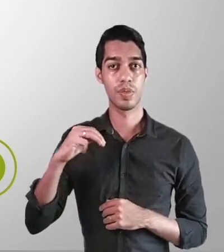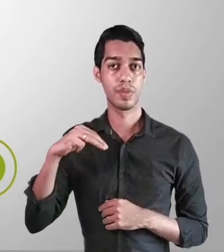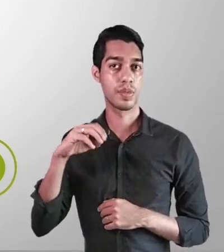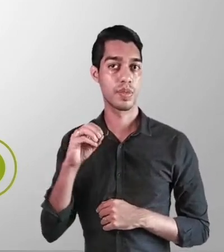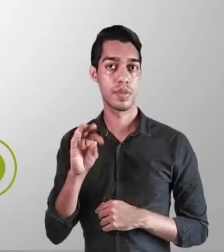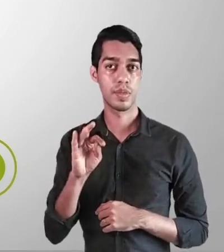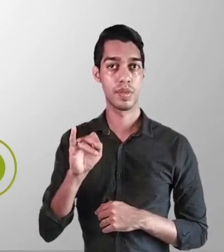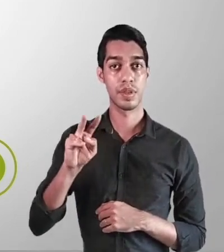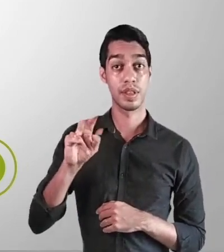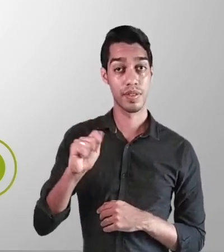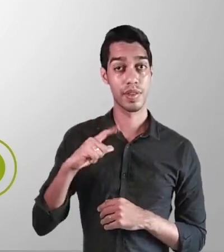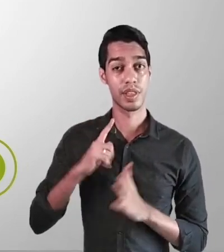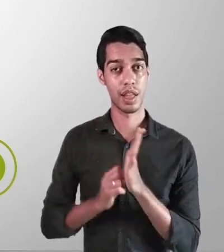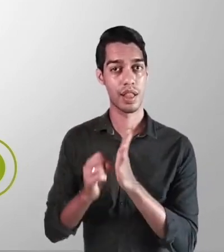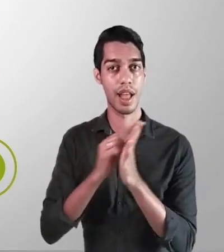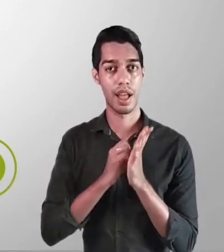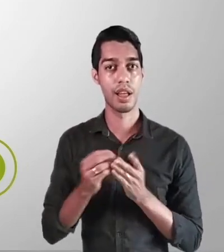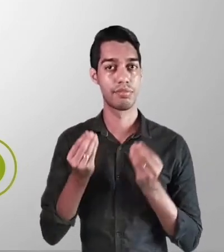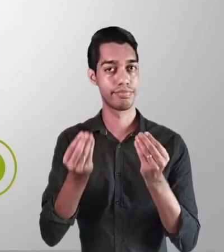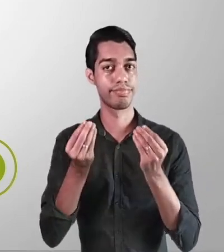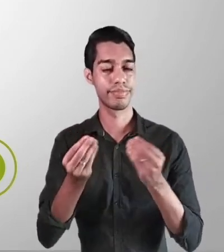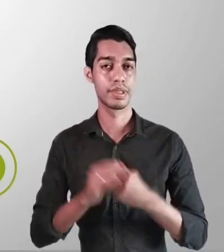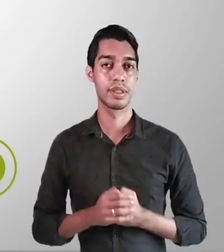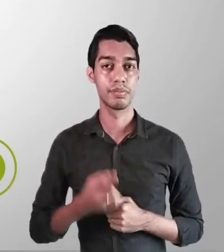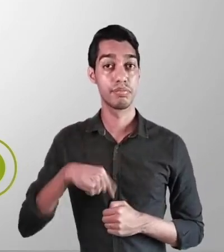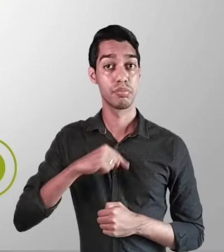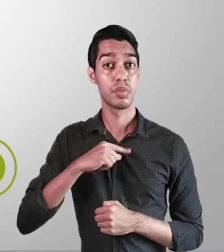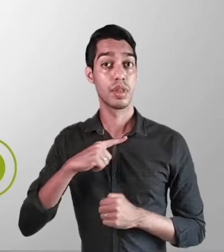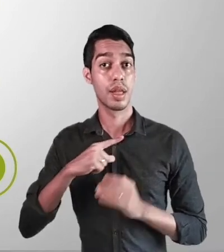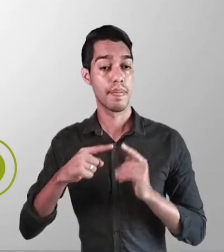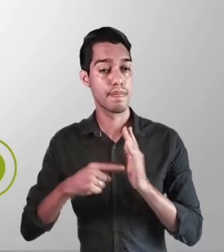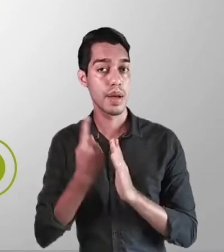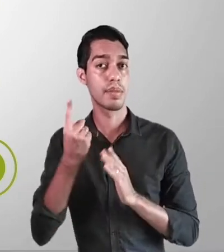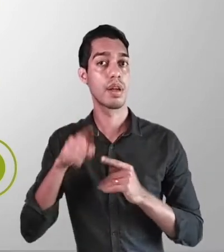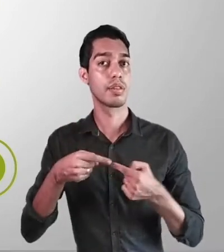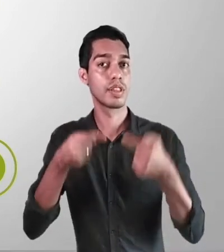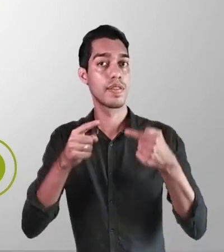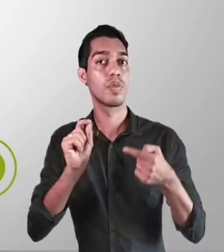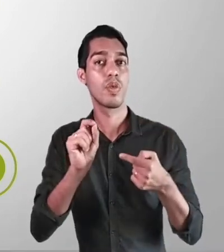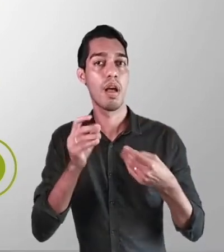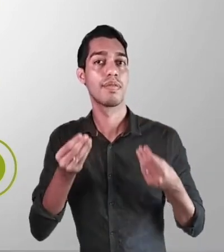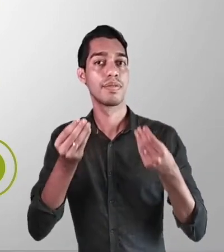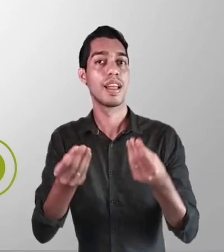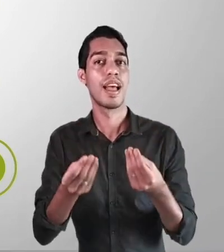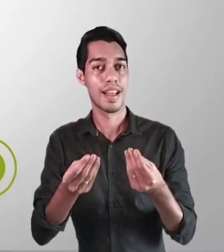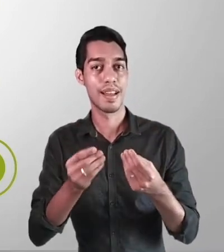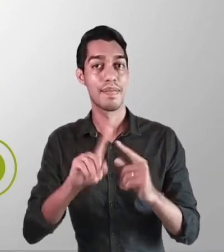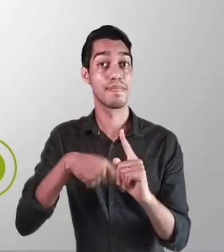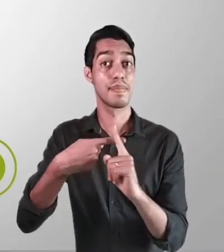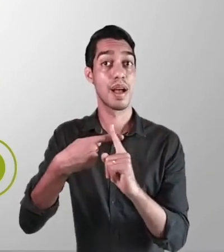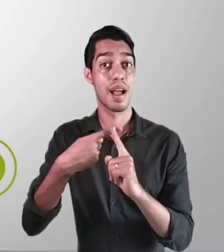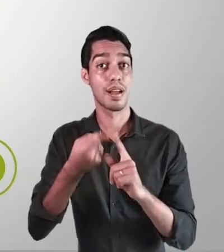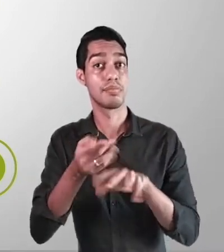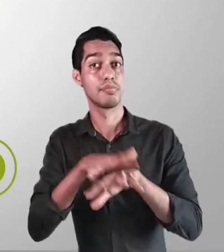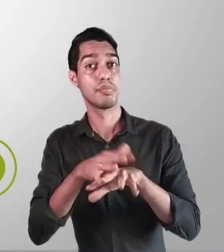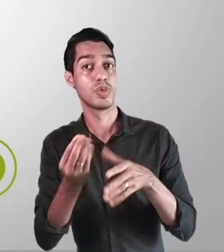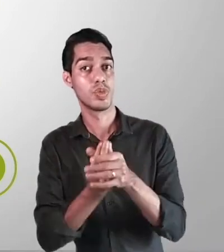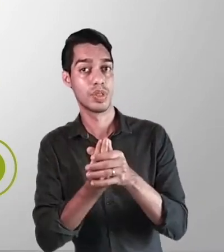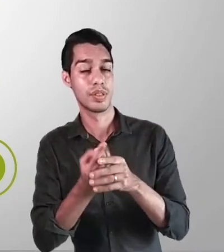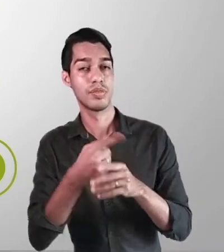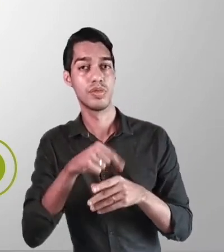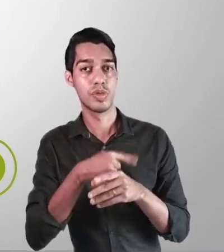que traz esses dados. Então, nós temos primeiro como desafio ampliar a inclusão, que é criar as condições para que